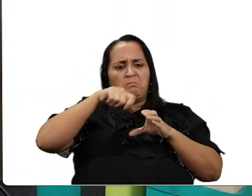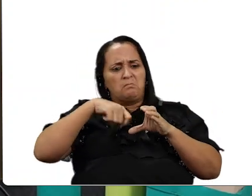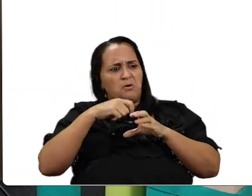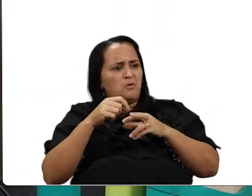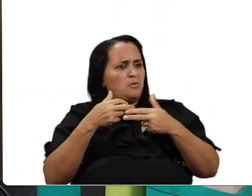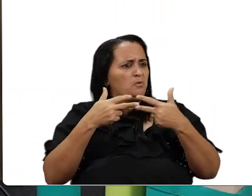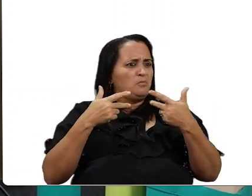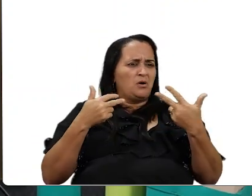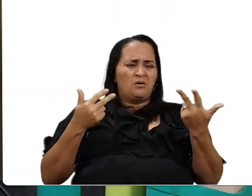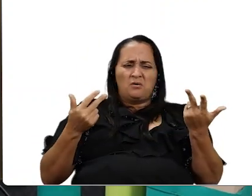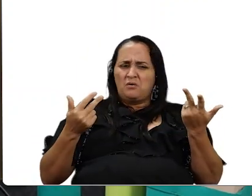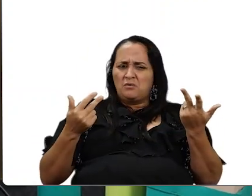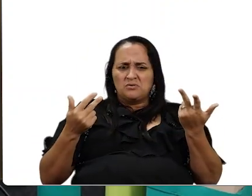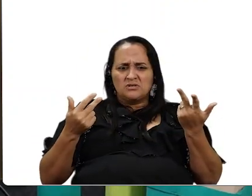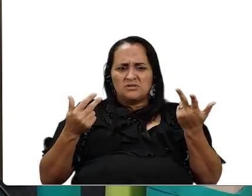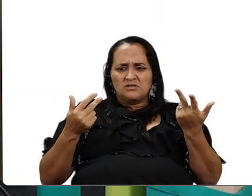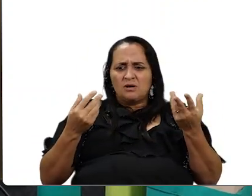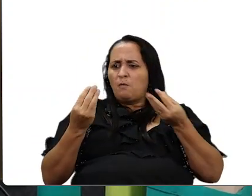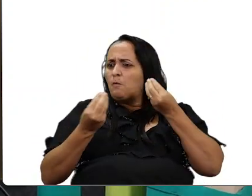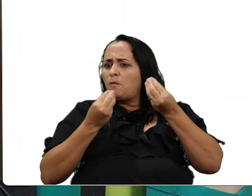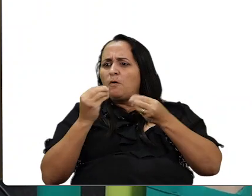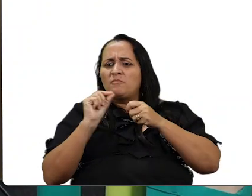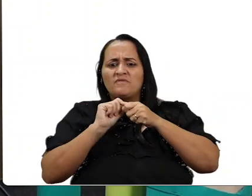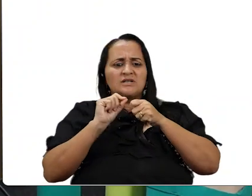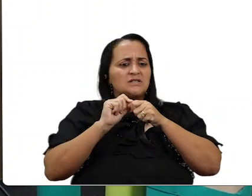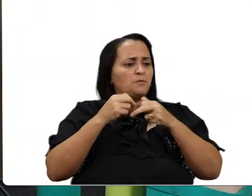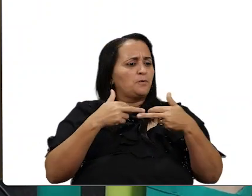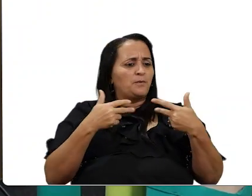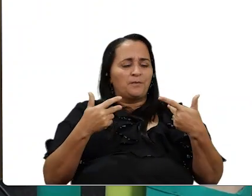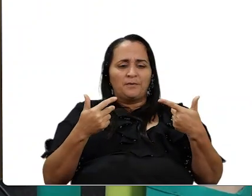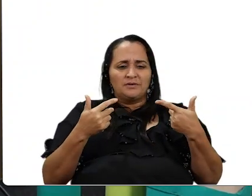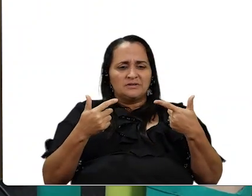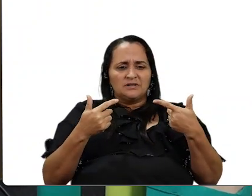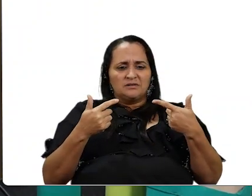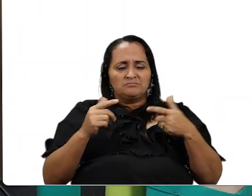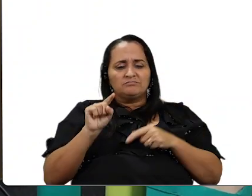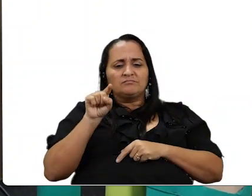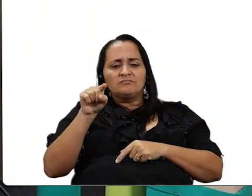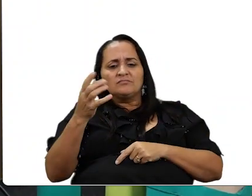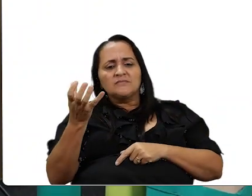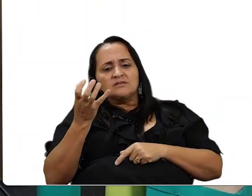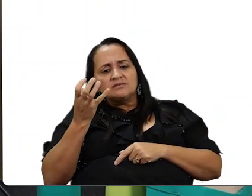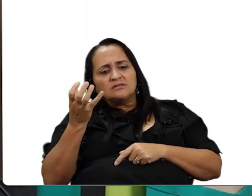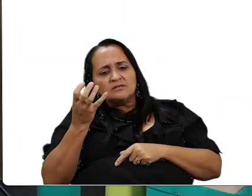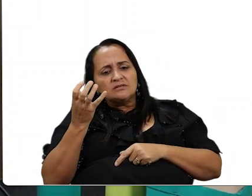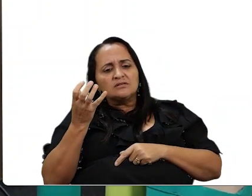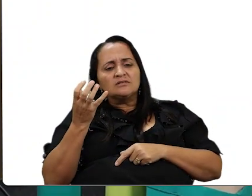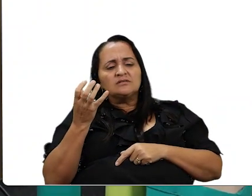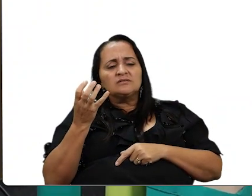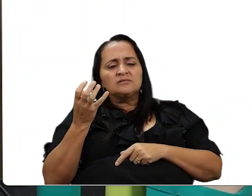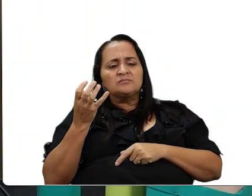sei lá, como fazer alguma coisa? Você quer